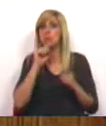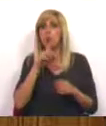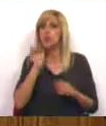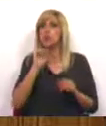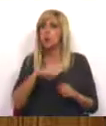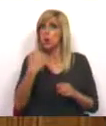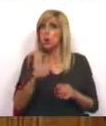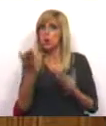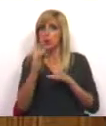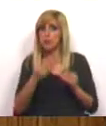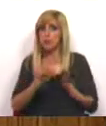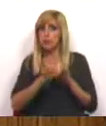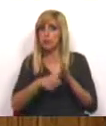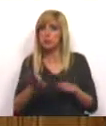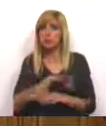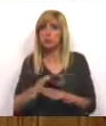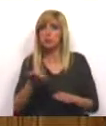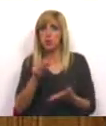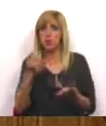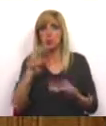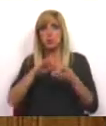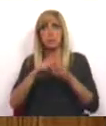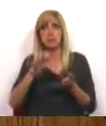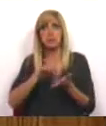elaborar projetos de arquitetura, a questão central